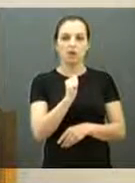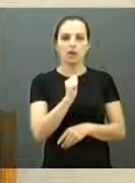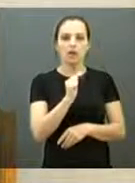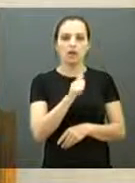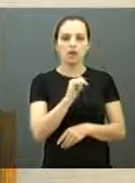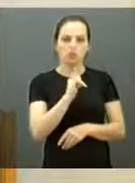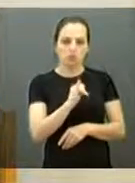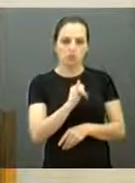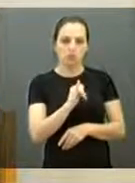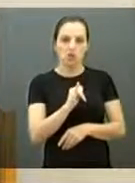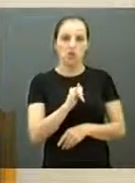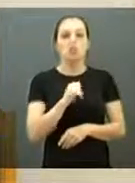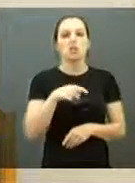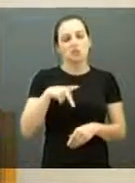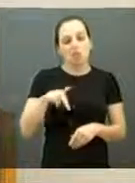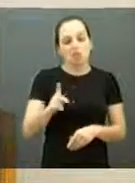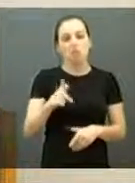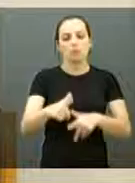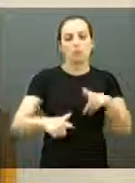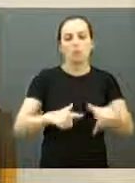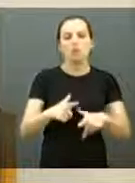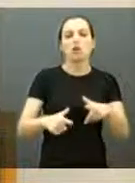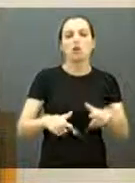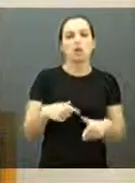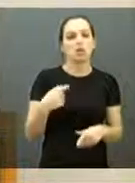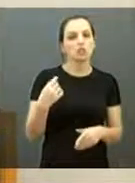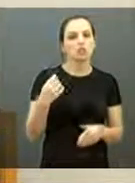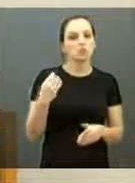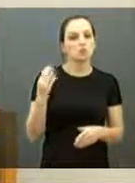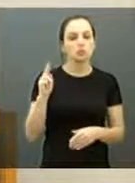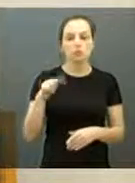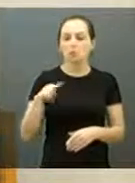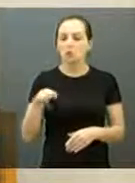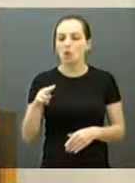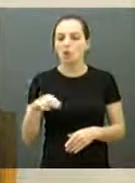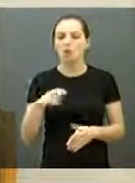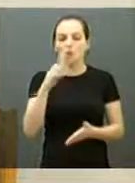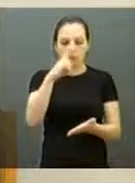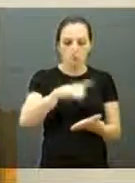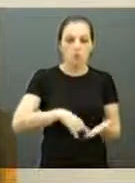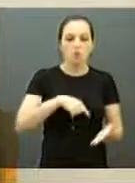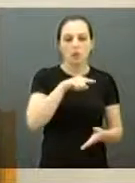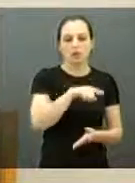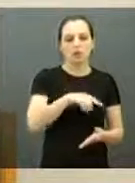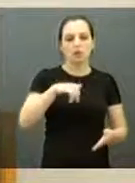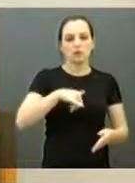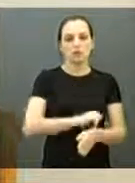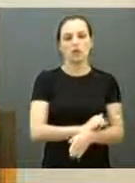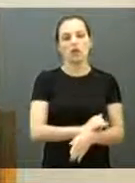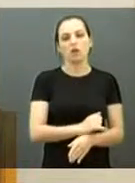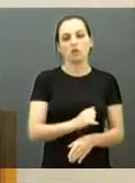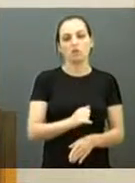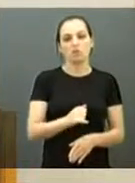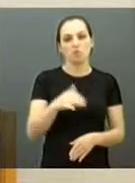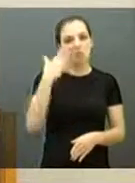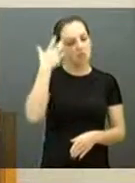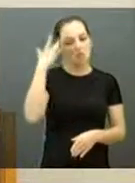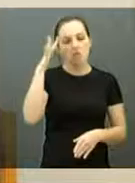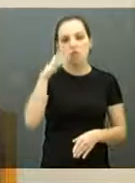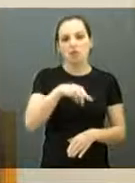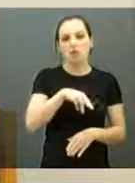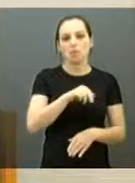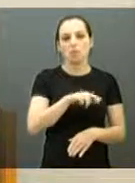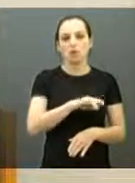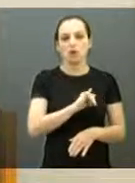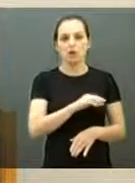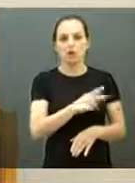deu um atestado. Então, é impossível na UPA do centro ter faltado. Eu não sei se o Marinho está aí hoje, doutor,